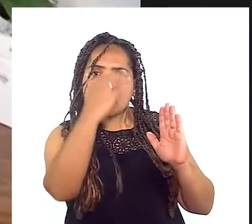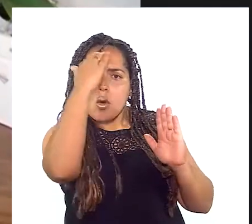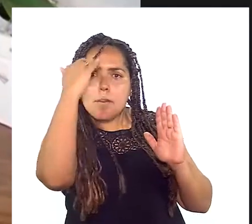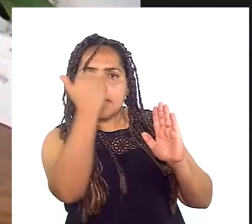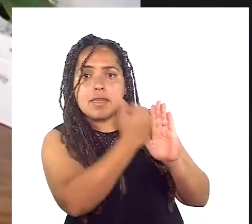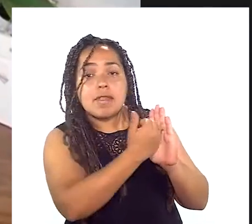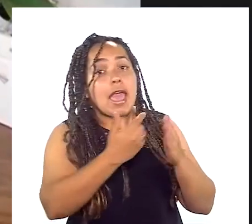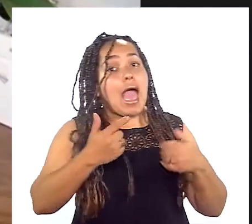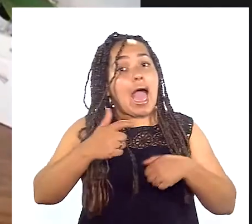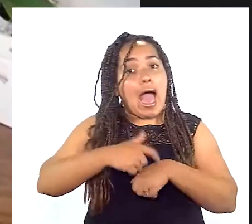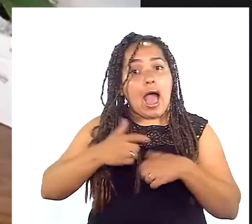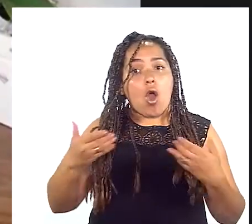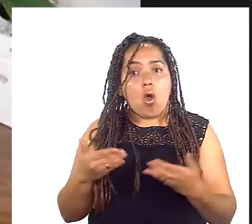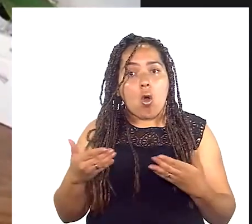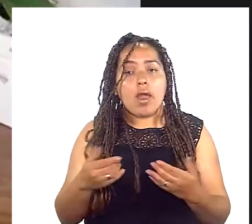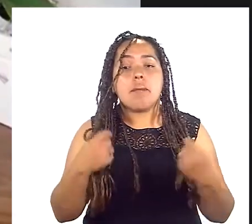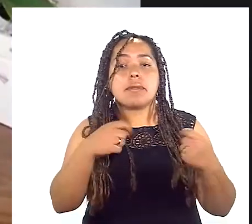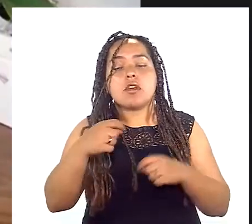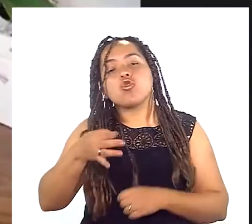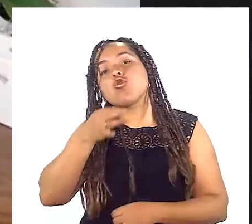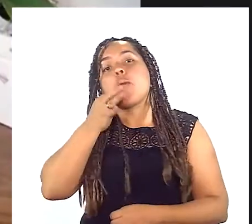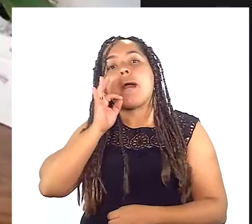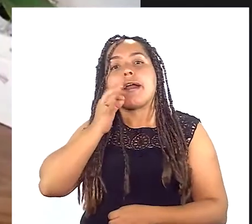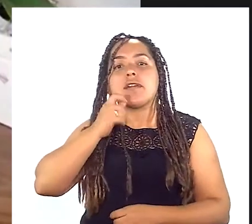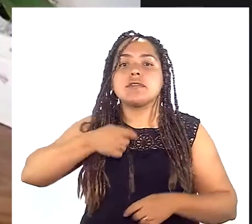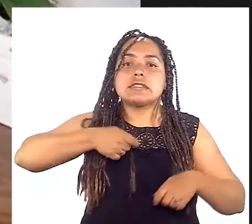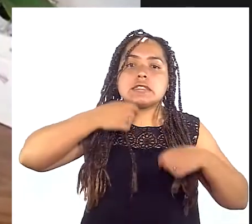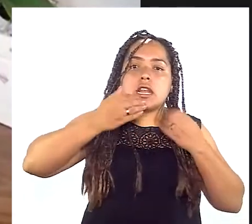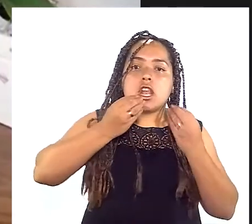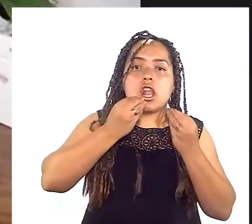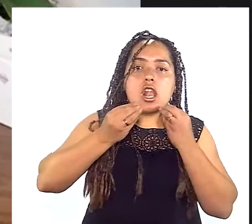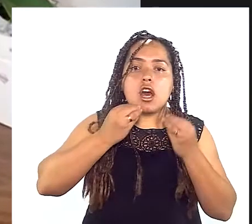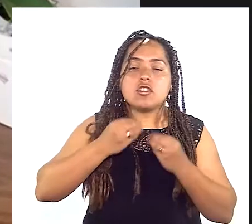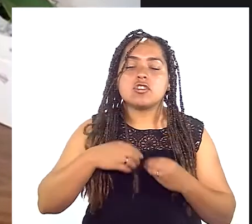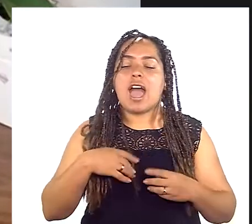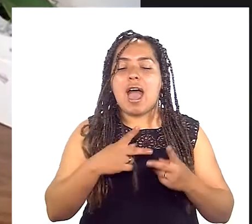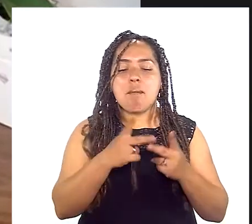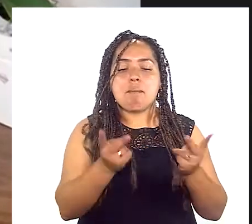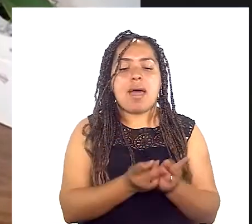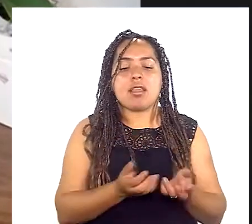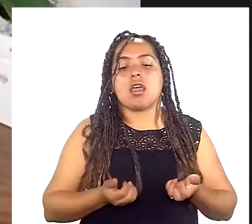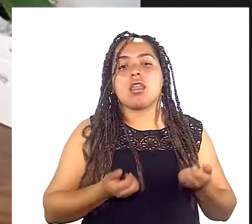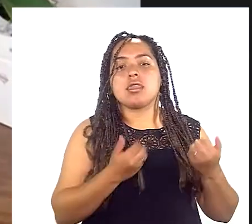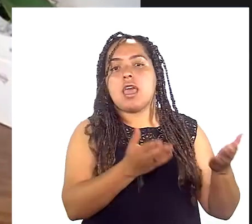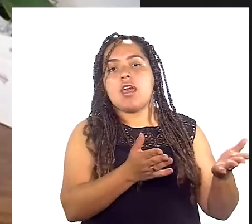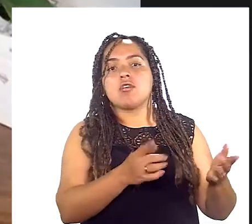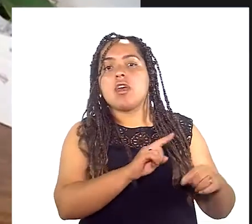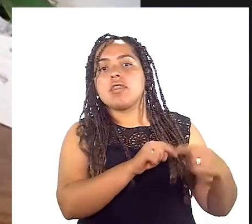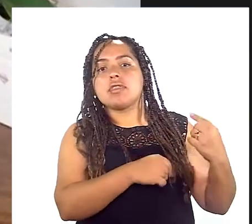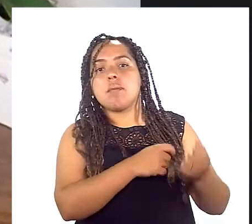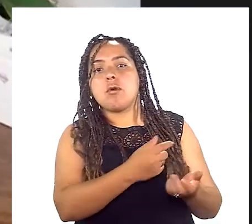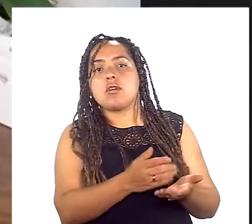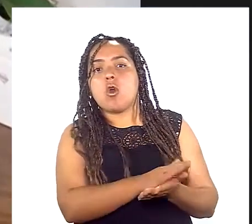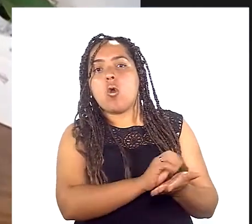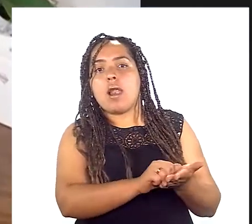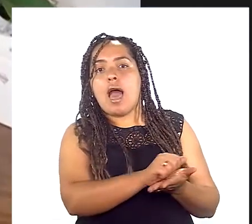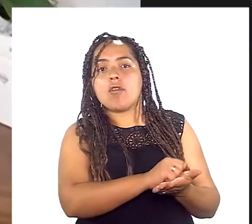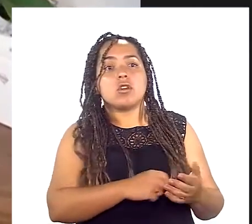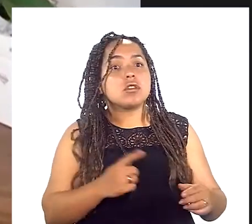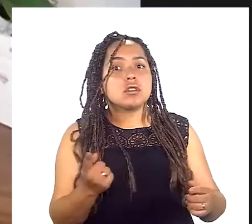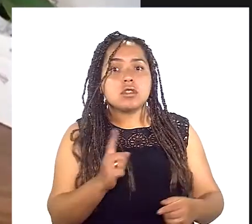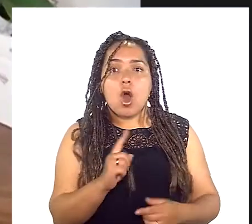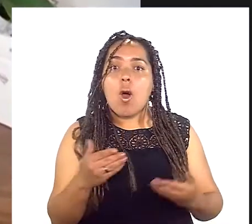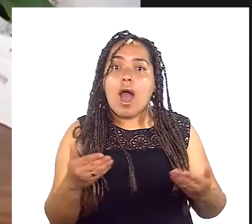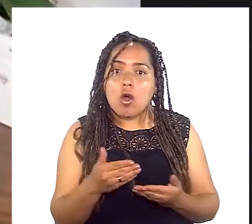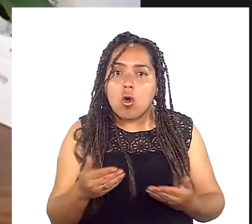dia você fale para eles, agora é o momento de vir, de tomar o café, principalmente os adolescentes, eles querem, não, deixa o prato aí, daqui a pouco eu como.